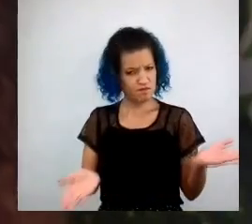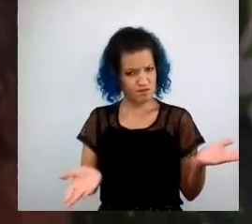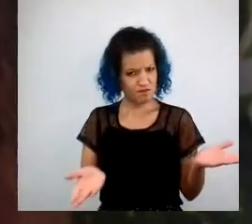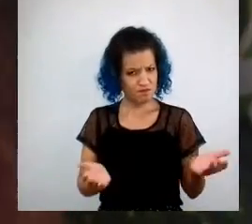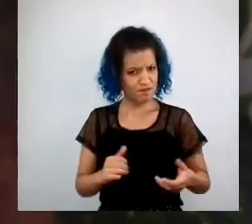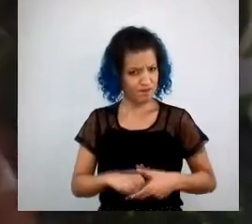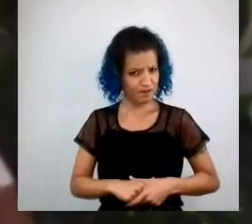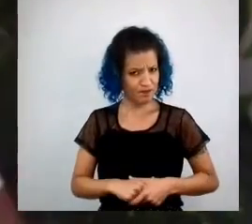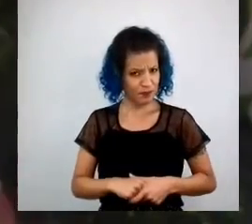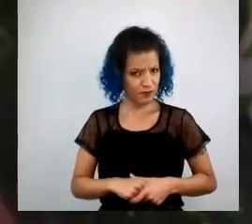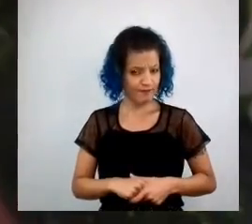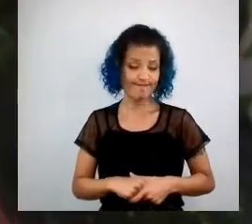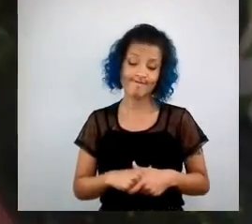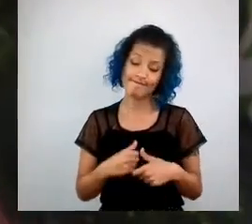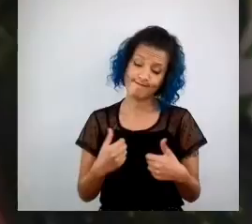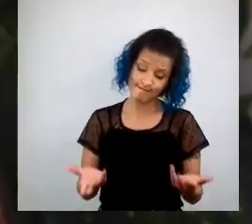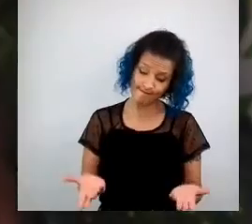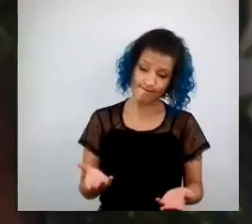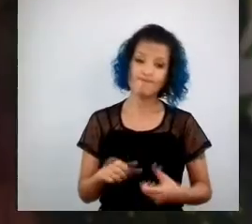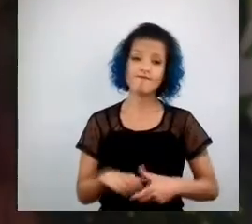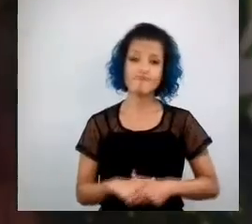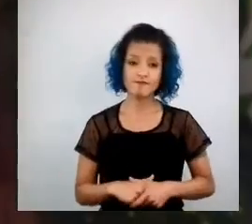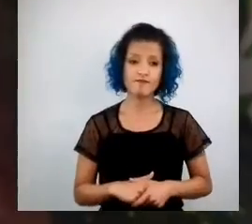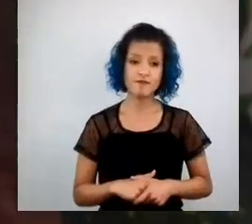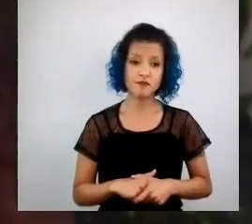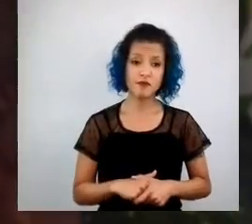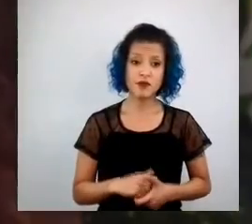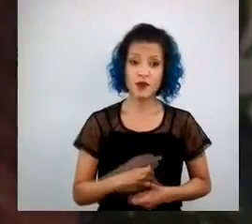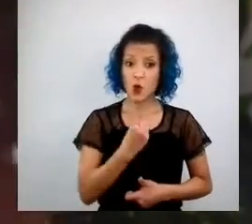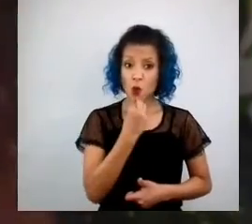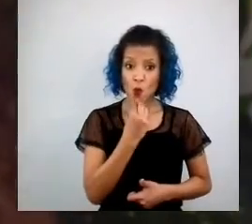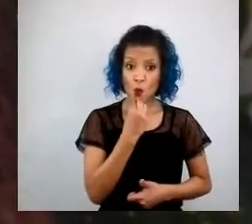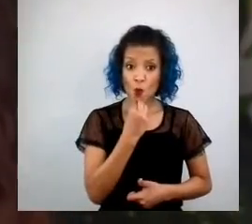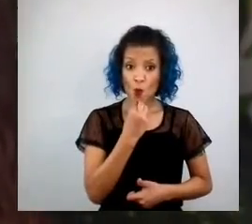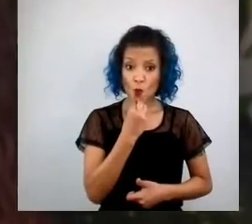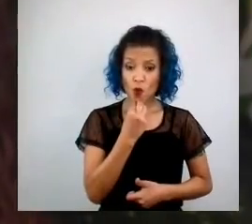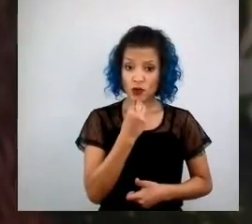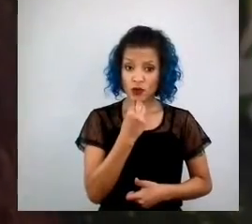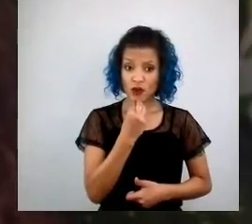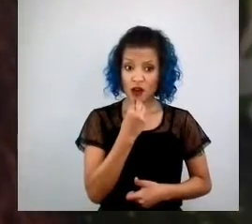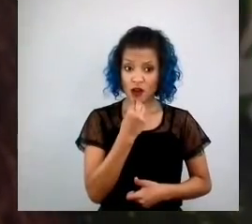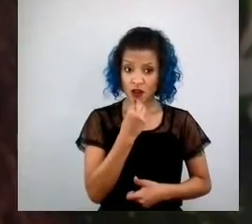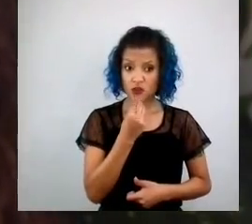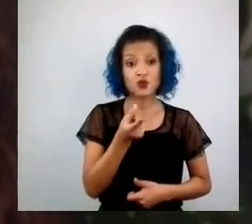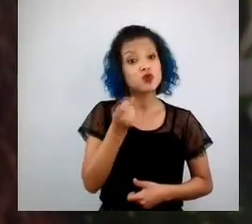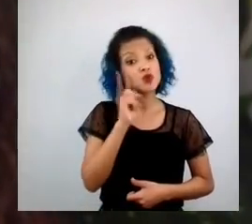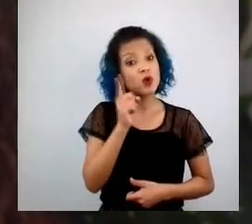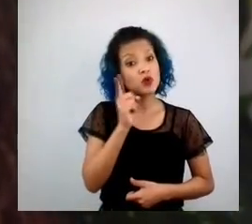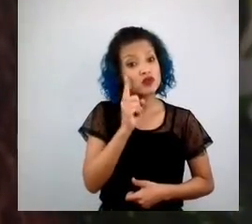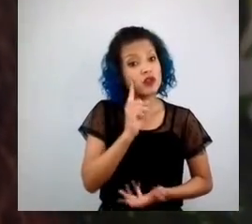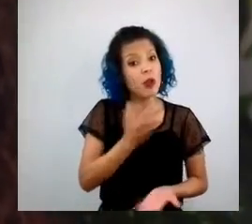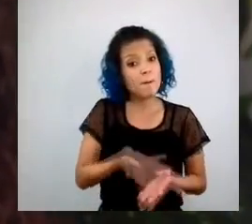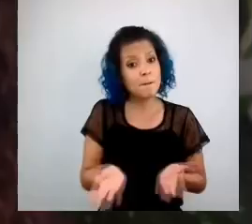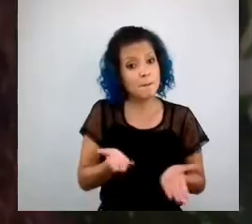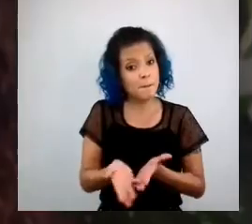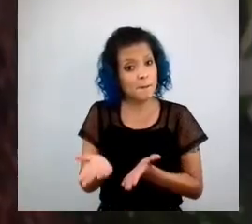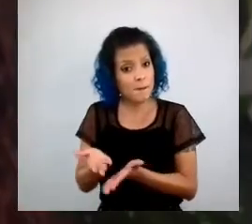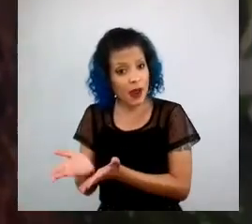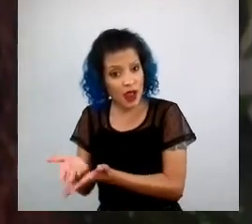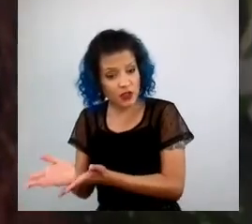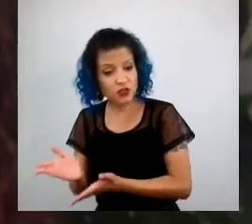Pois é, grandes oportunidades são perdidas todos os dias, justamente por falta de